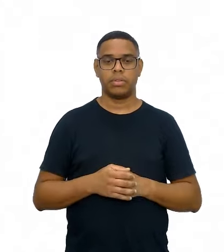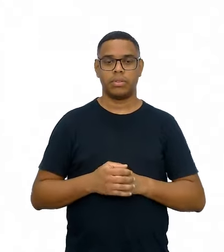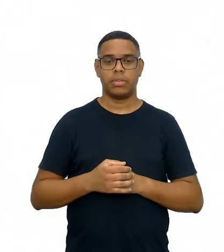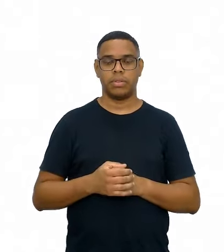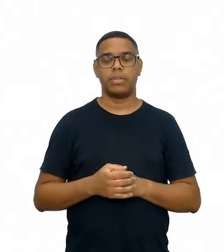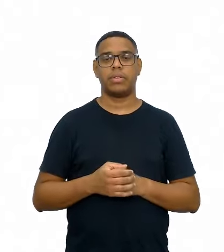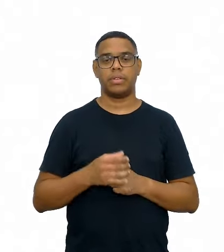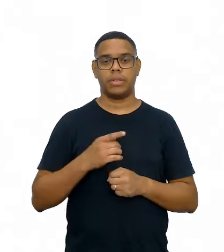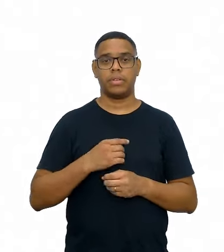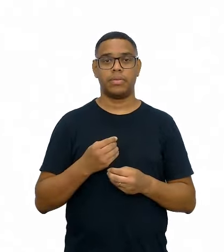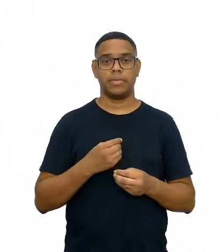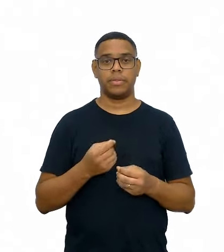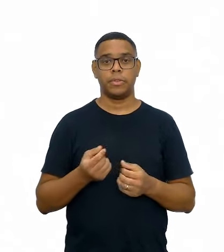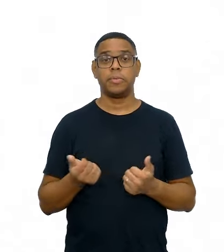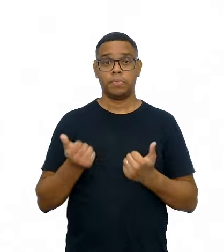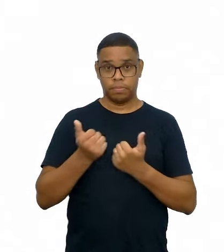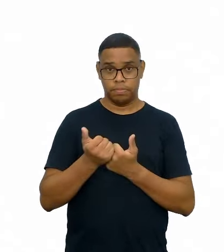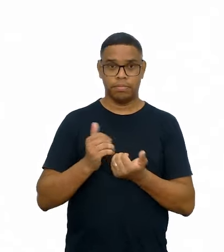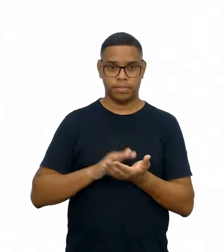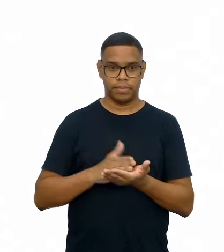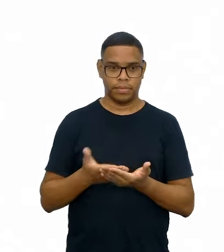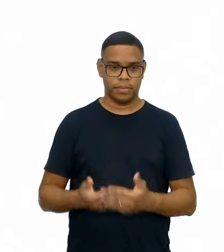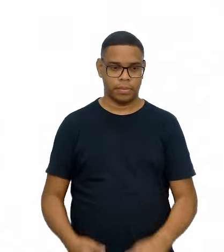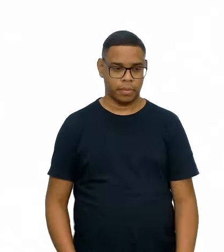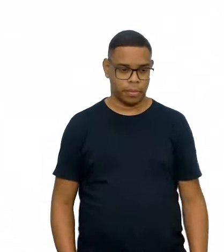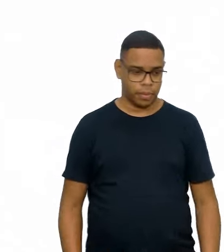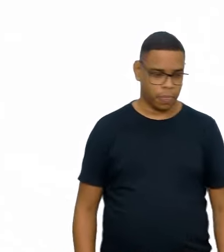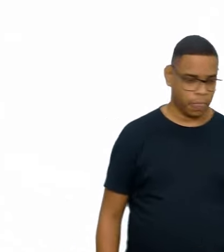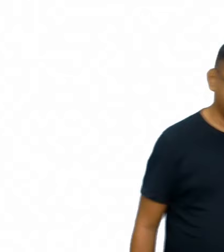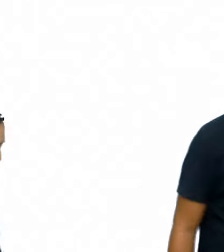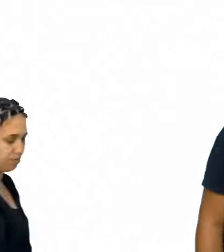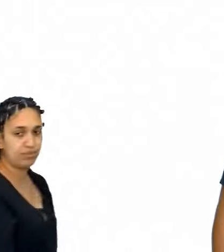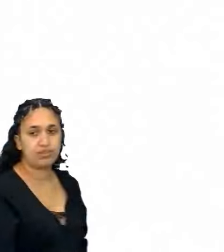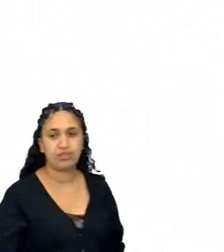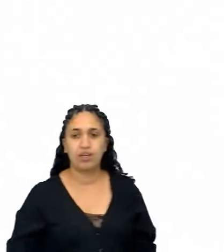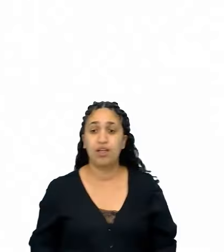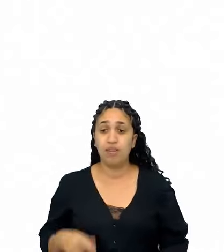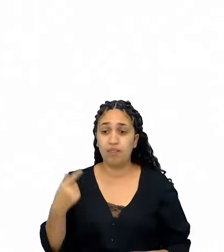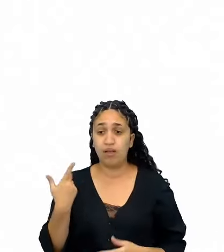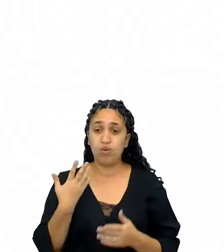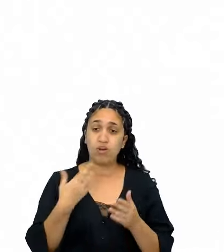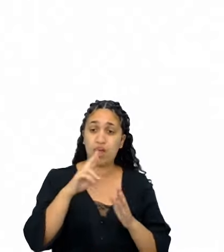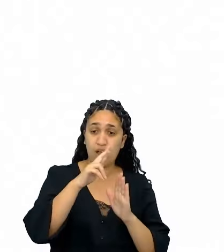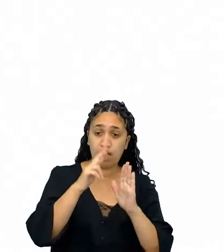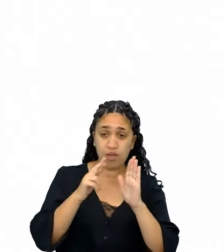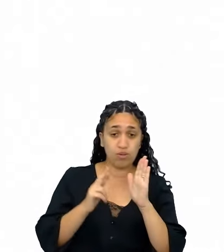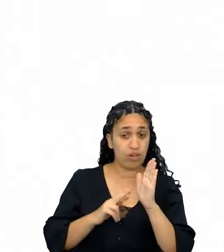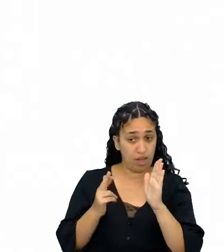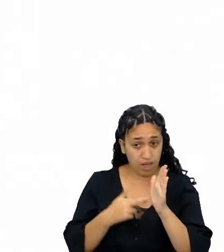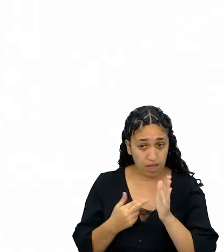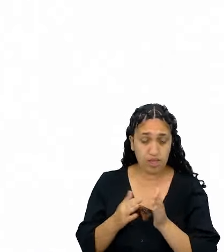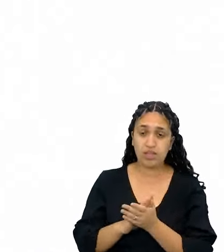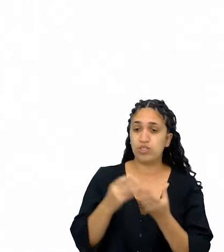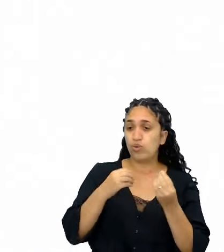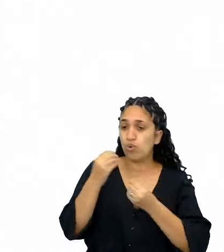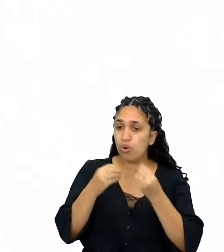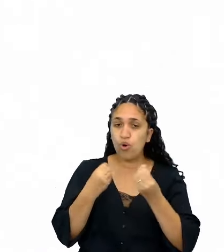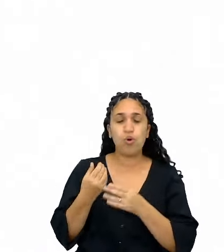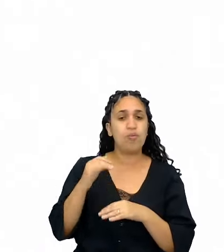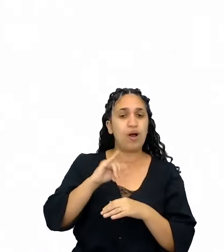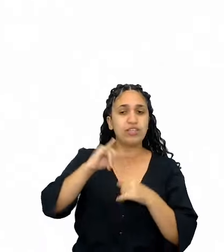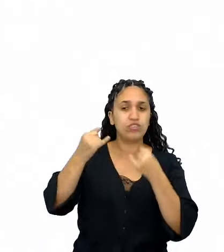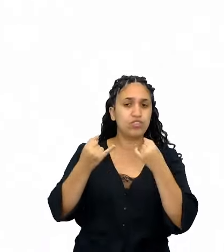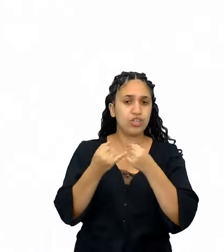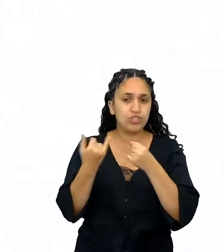Adjetivos terminados em oso e osa, que tem o som de Z, mas são grafados, né, com